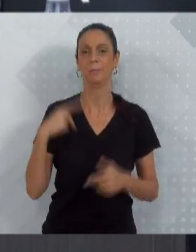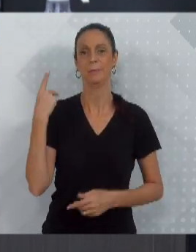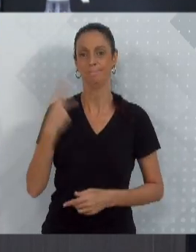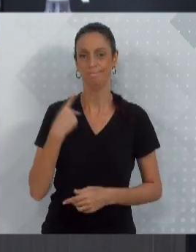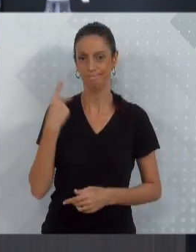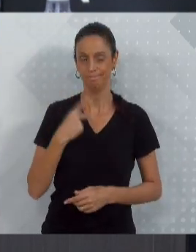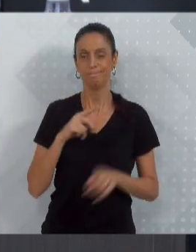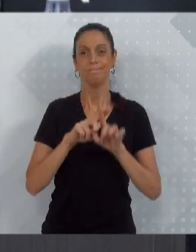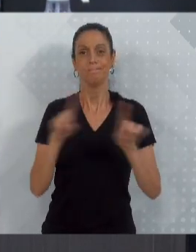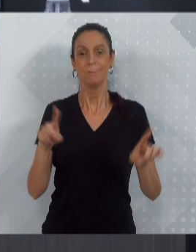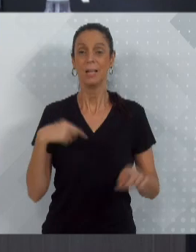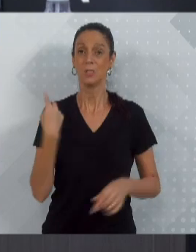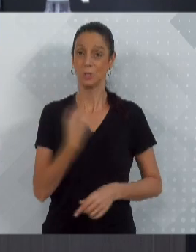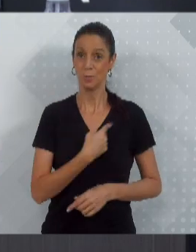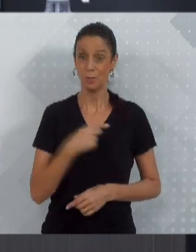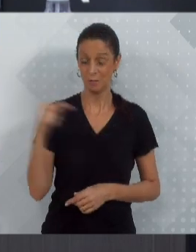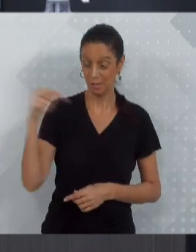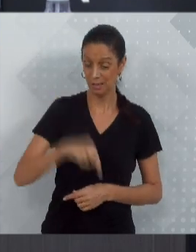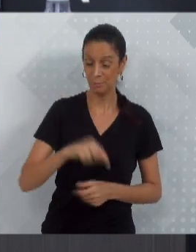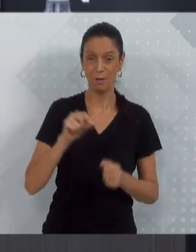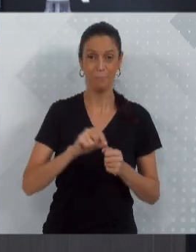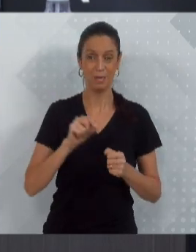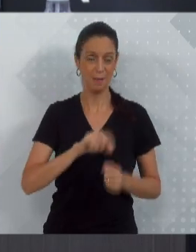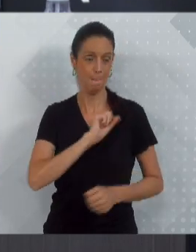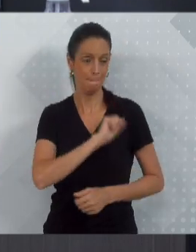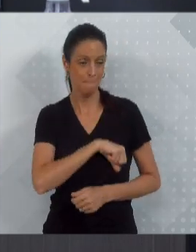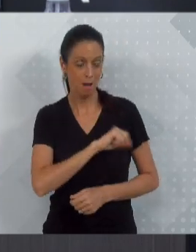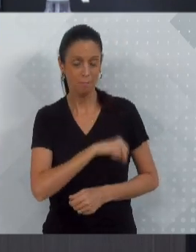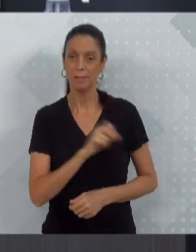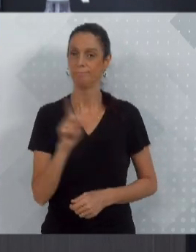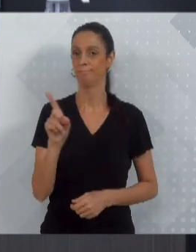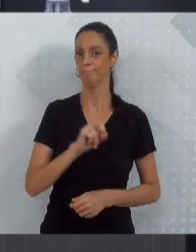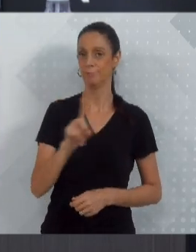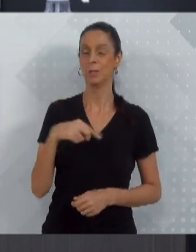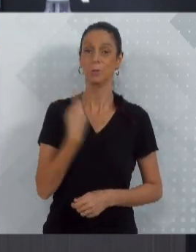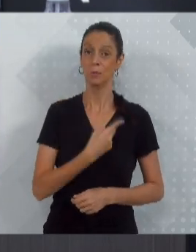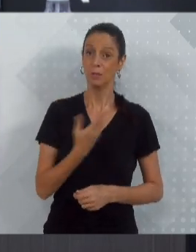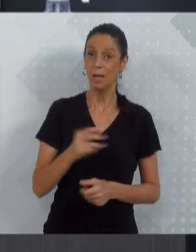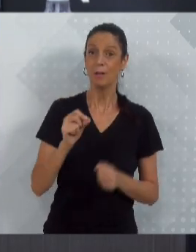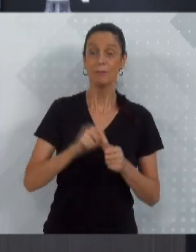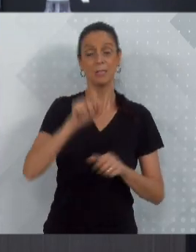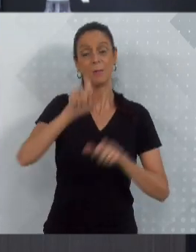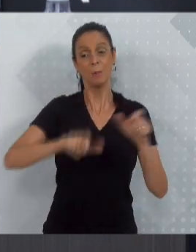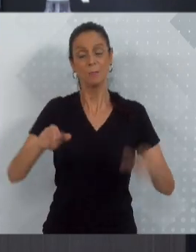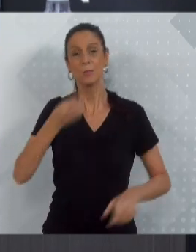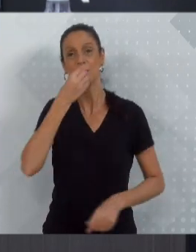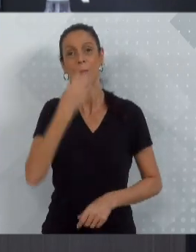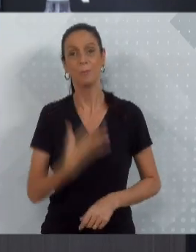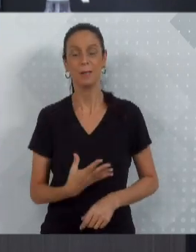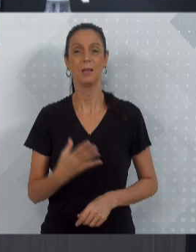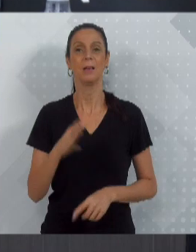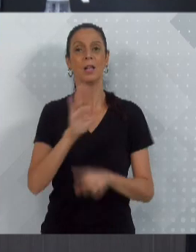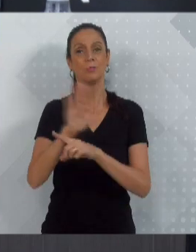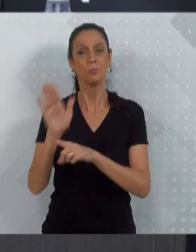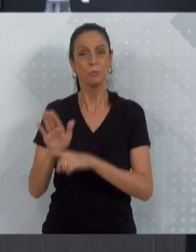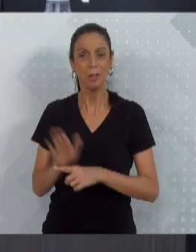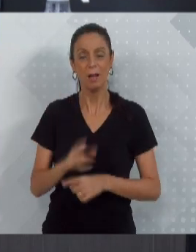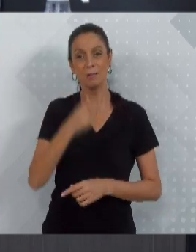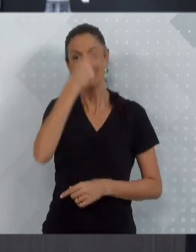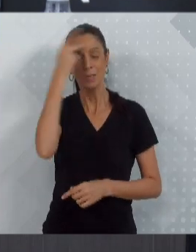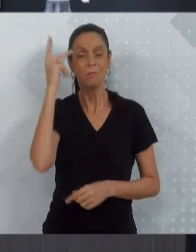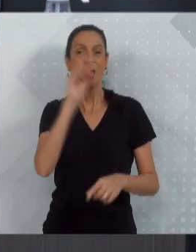ter um entendimento que ninguém aqui está para fazer maldade ou coisa parecida. Nós queremos aqui o bem e o melhor possível para o pai de família. Não vamos nem